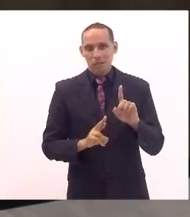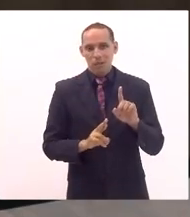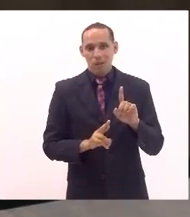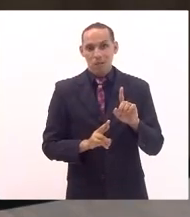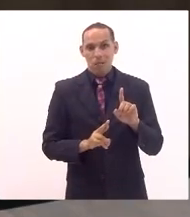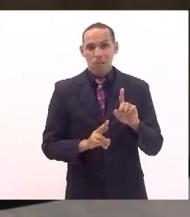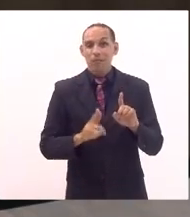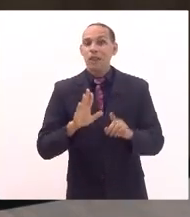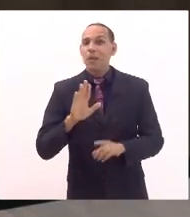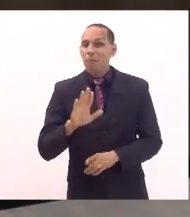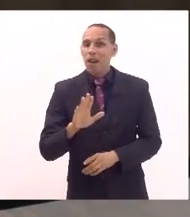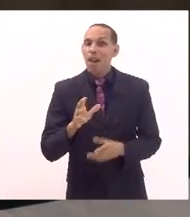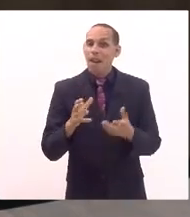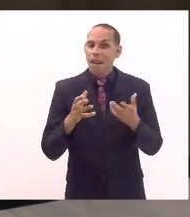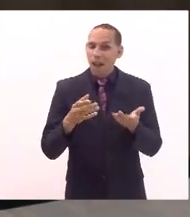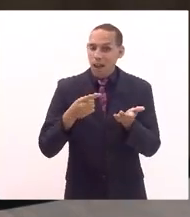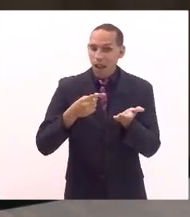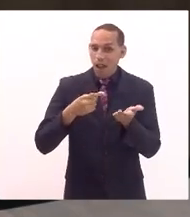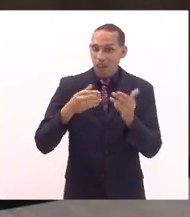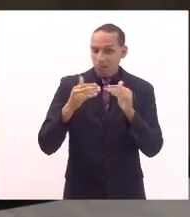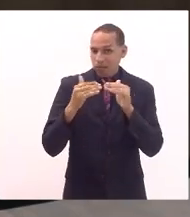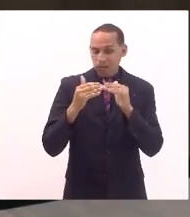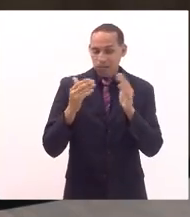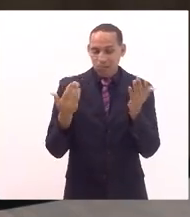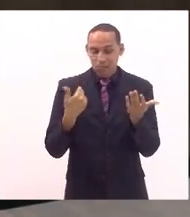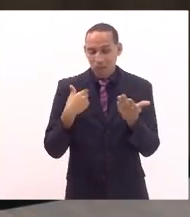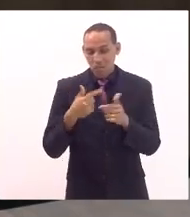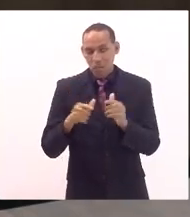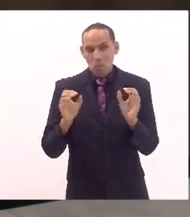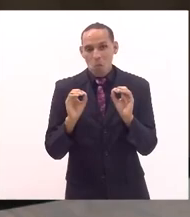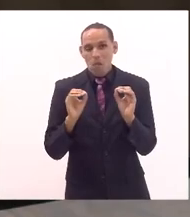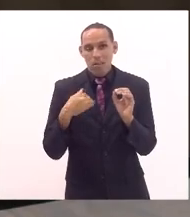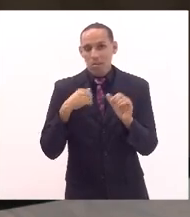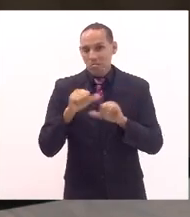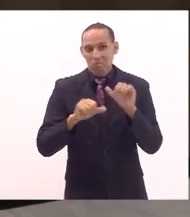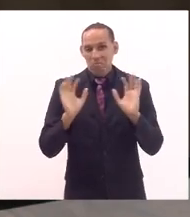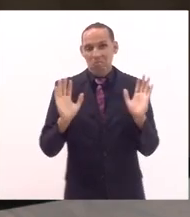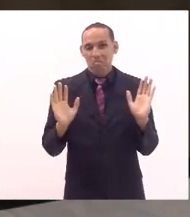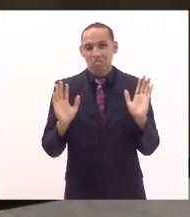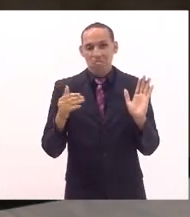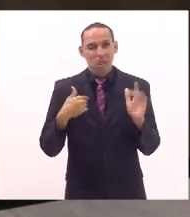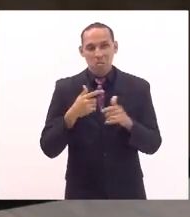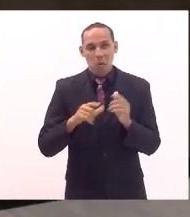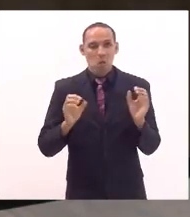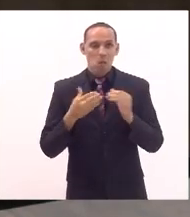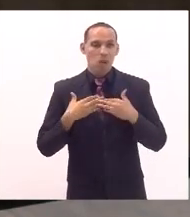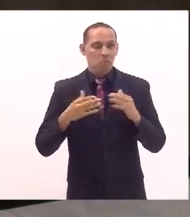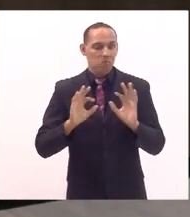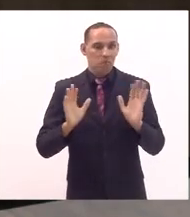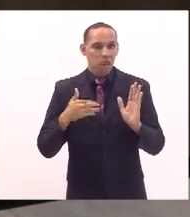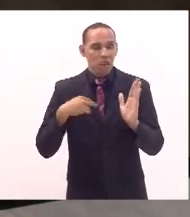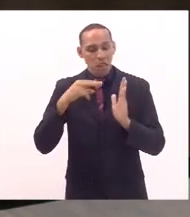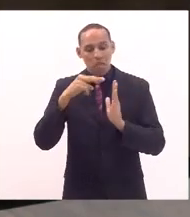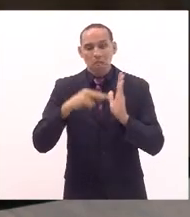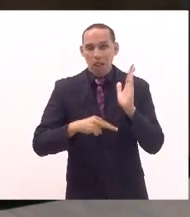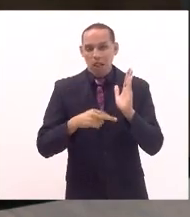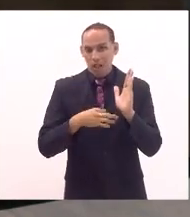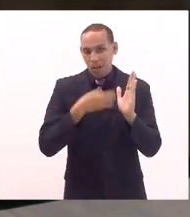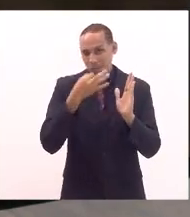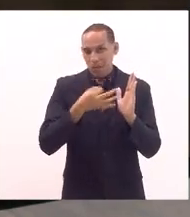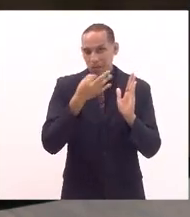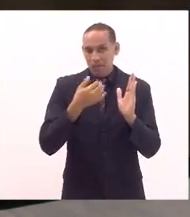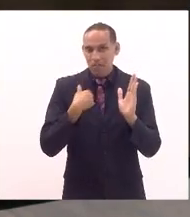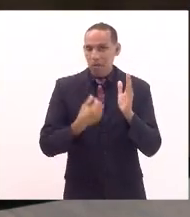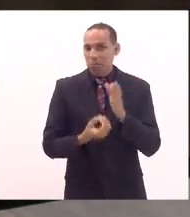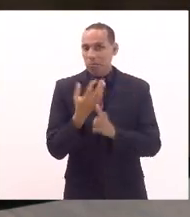mas só senhora quer fazer um acordo eu não tem problema nenhum de mudar não tem problema eu li um parecer